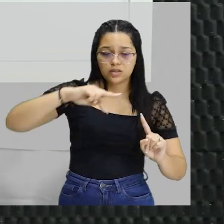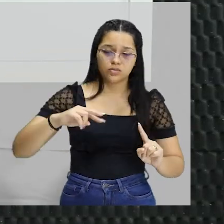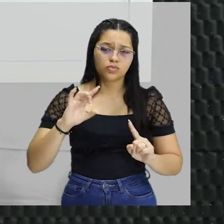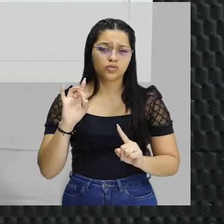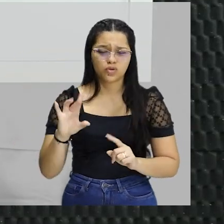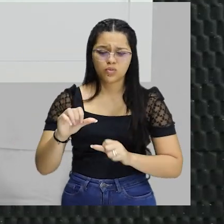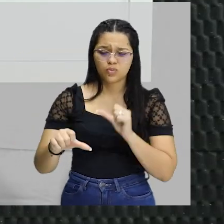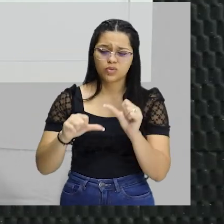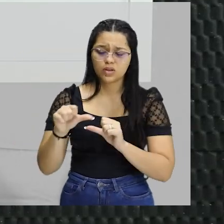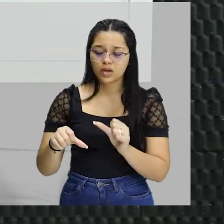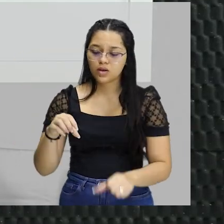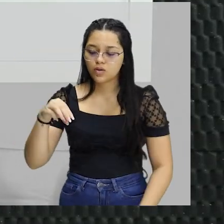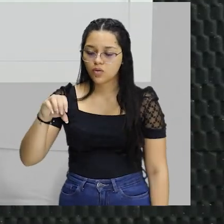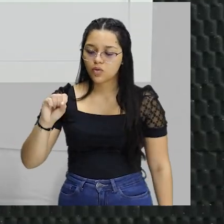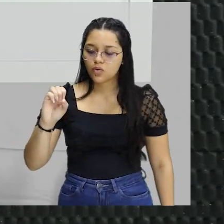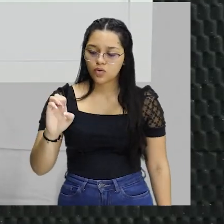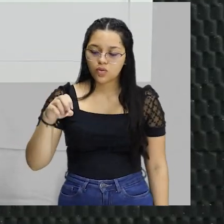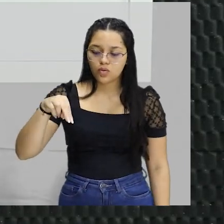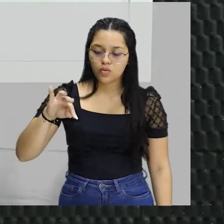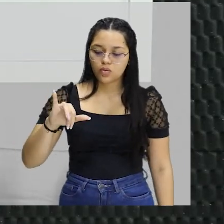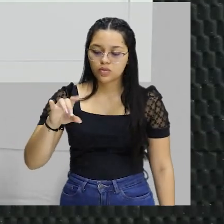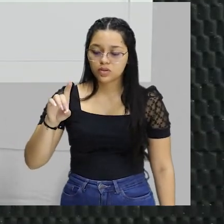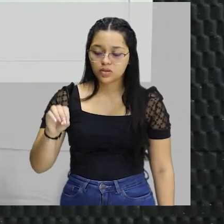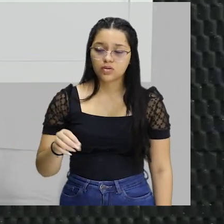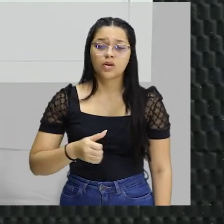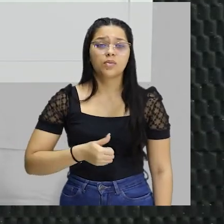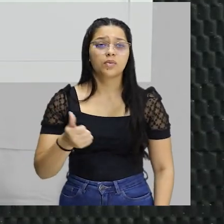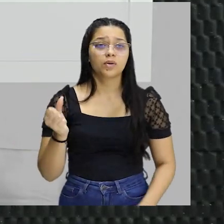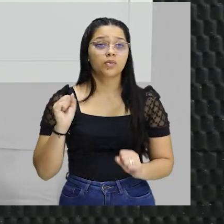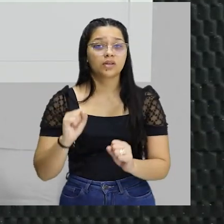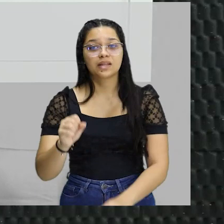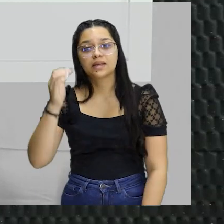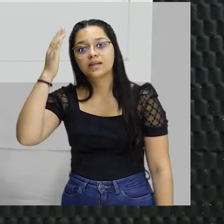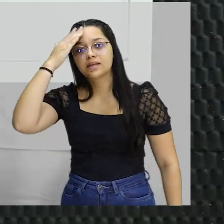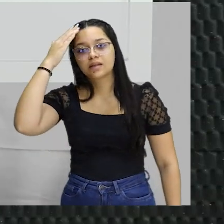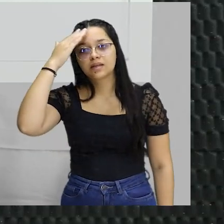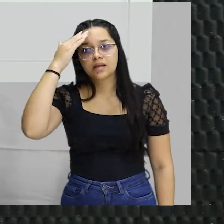sentido. Tá ok? Então, esse é o primeiro passo para a gente entender a